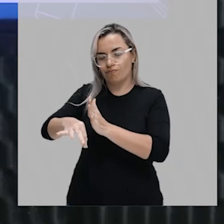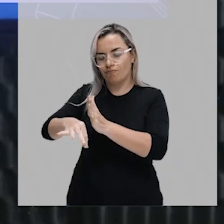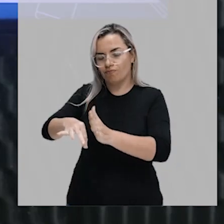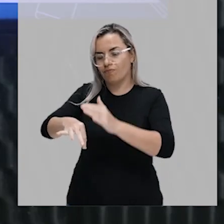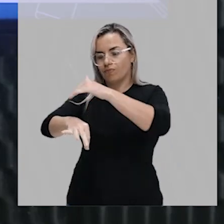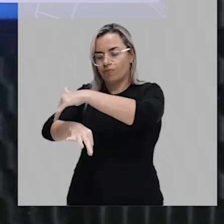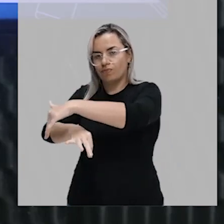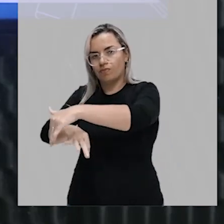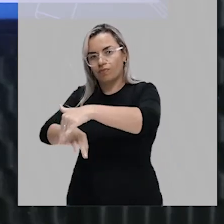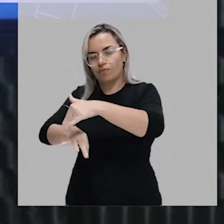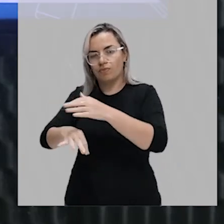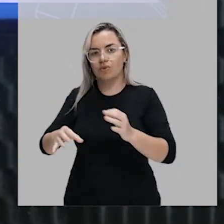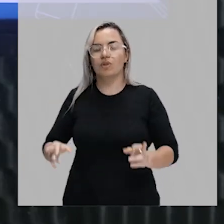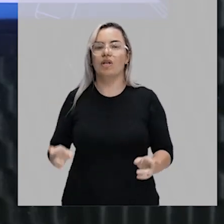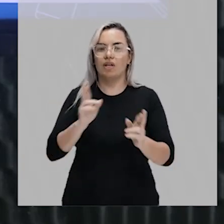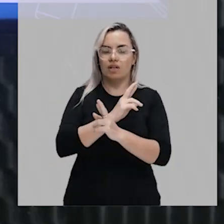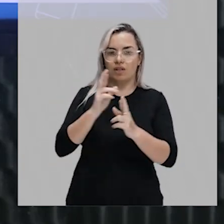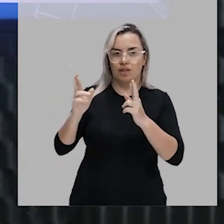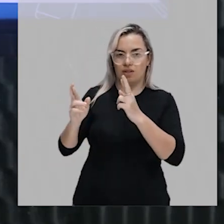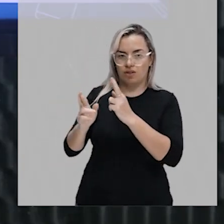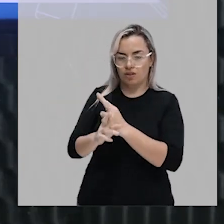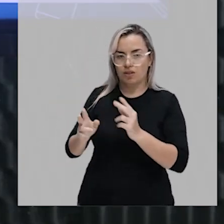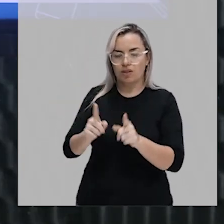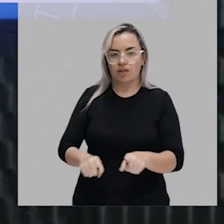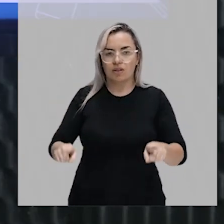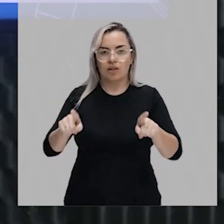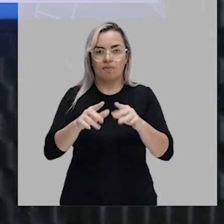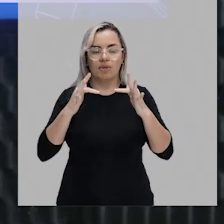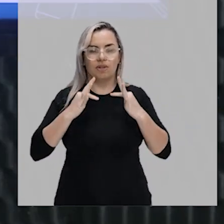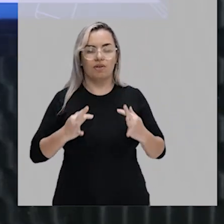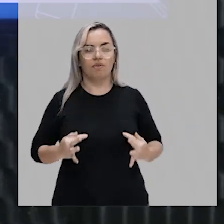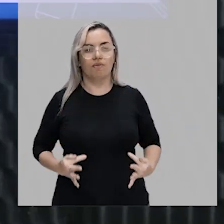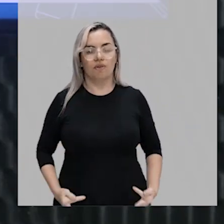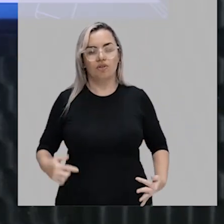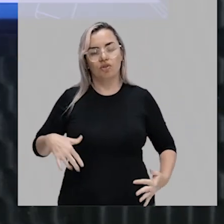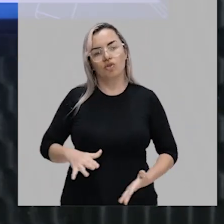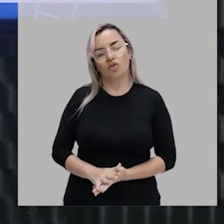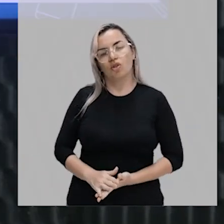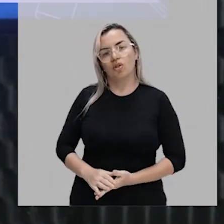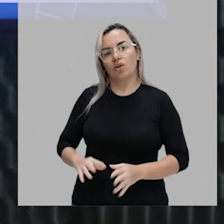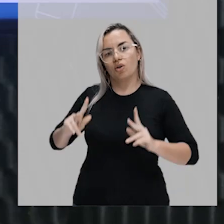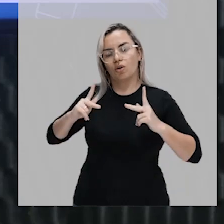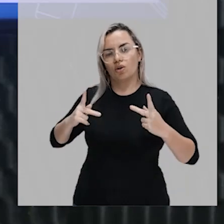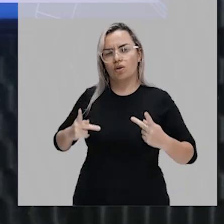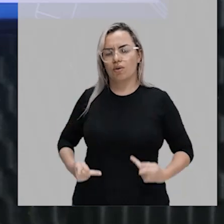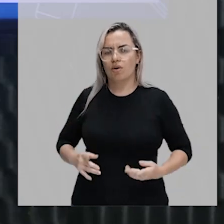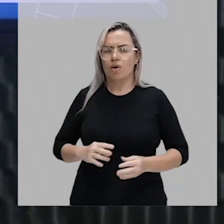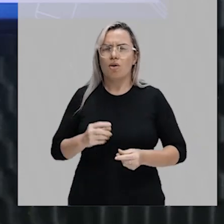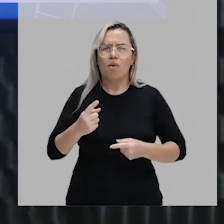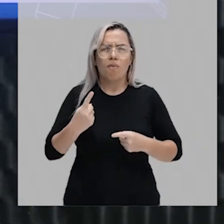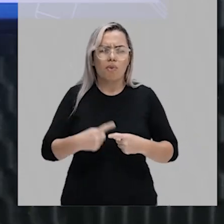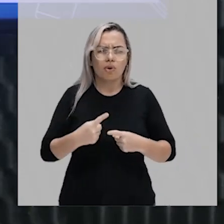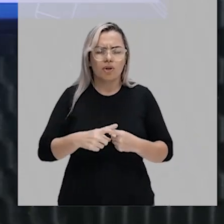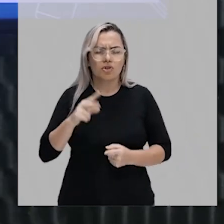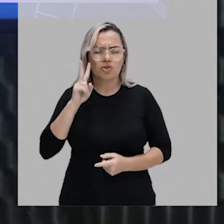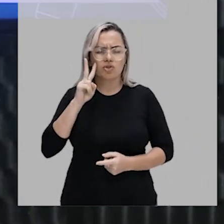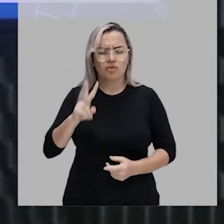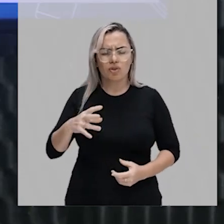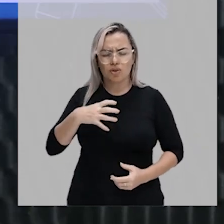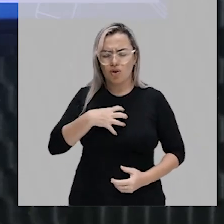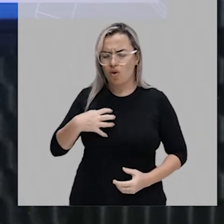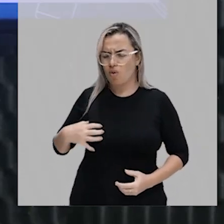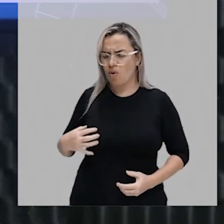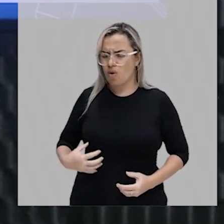estuda associando também com a fisiologia, porque a gente vê o órgão, mas a gente quer saber para que serve aquele órgão, como